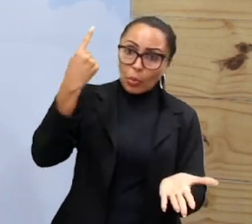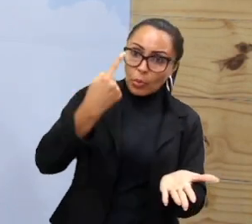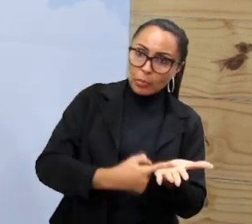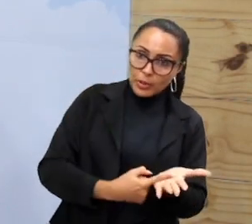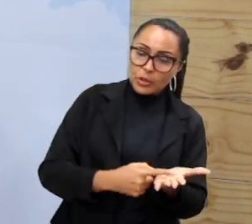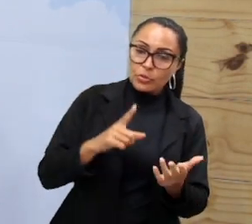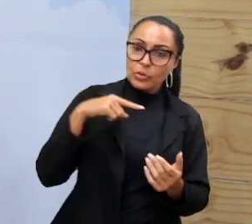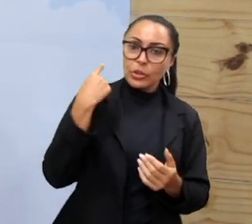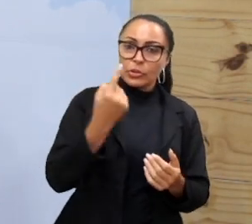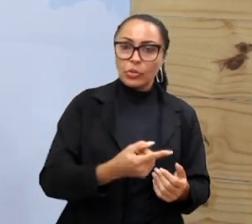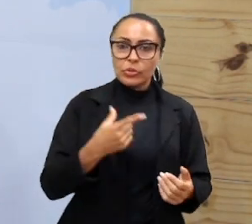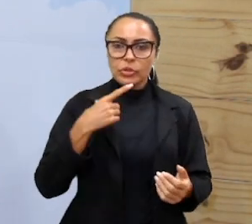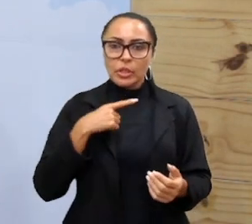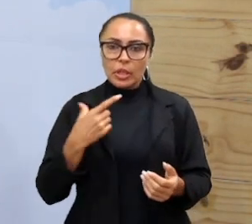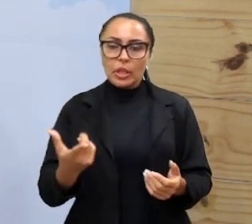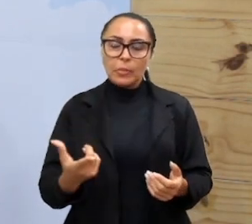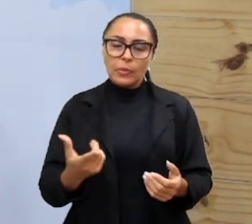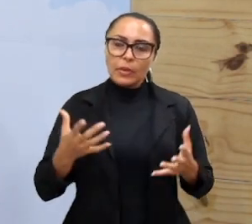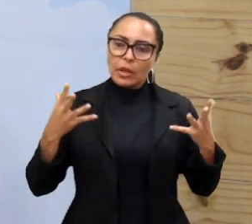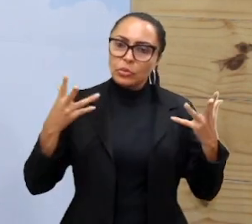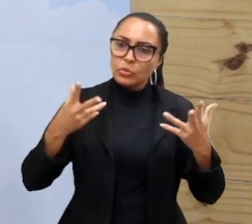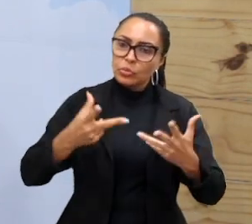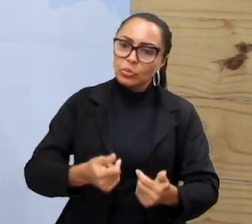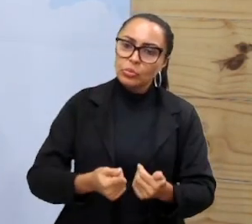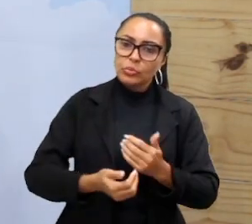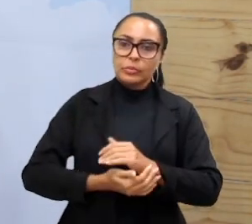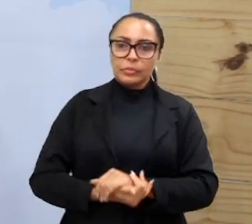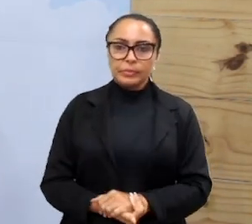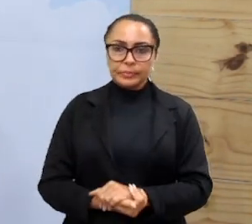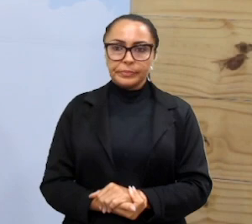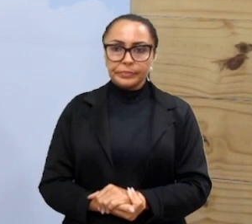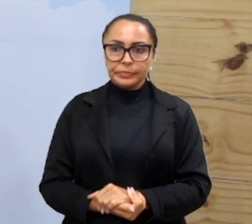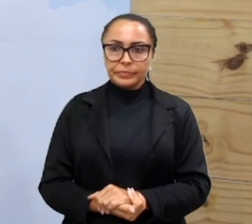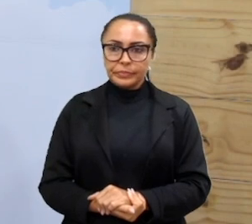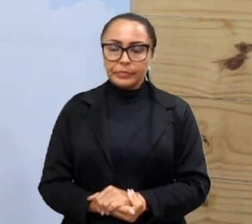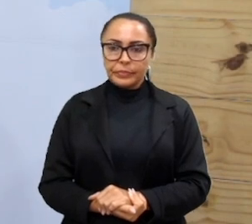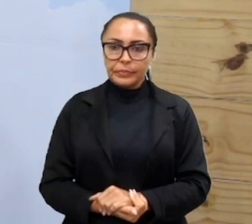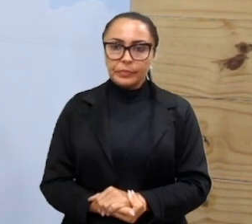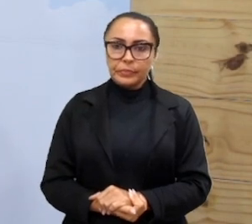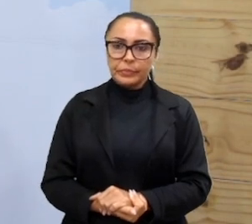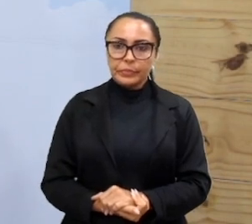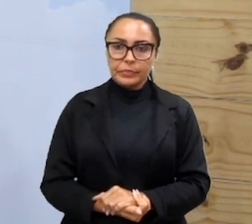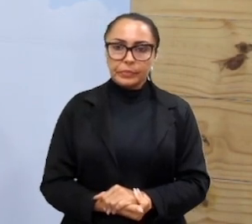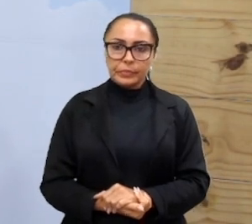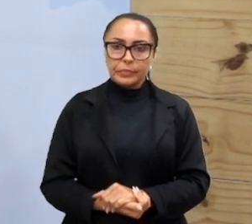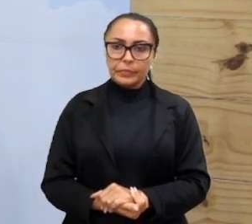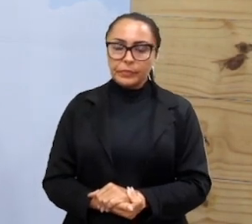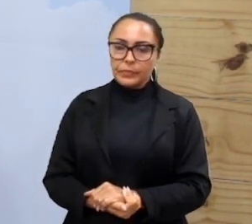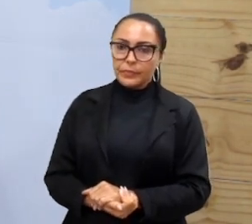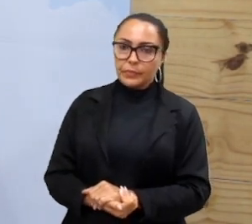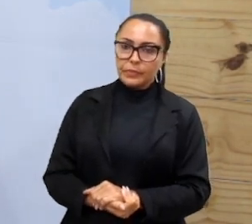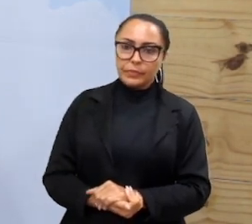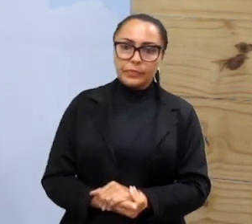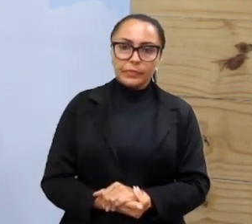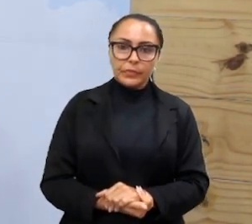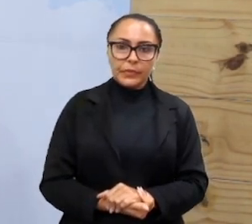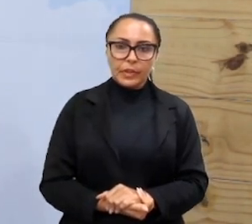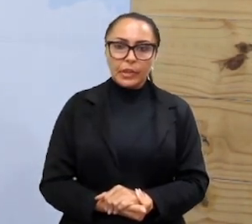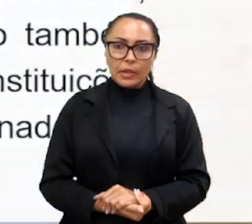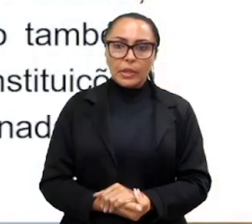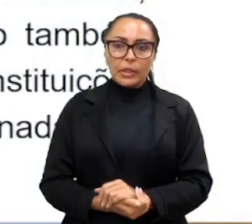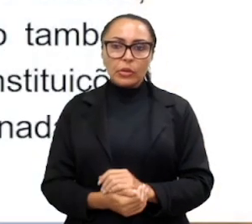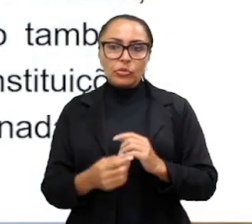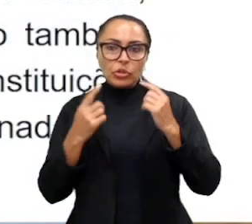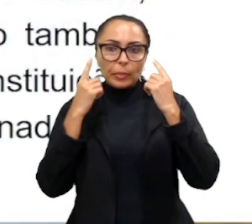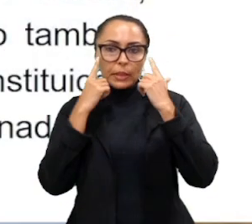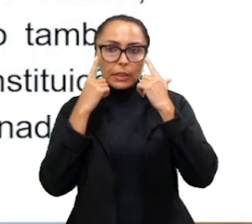relação a tudo que é produzido. Então, essa produção ela deve ser acompanhada de uma responsabilidade, né? Então, eu te chamo a atenção, né, para